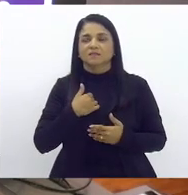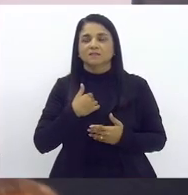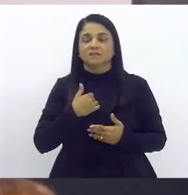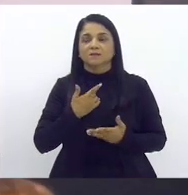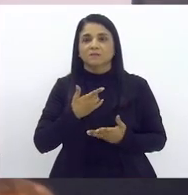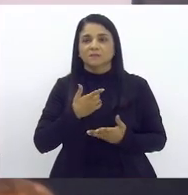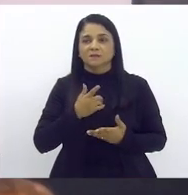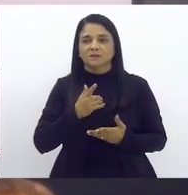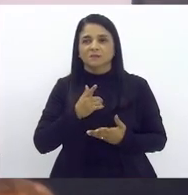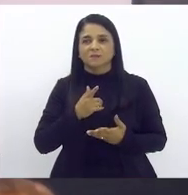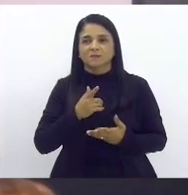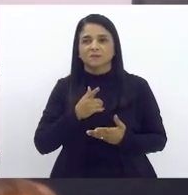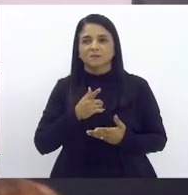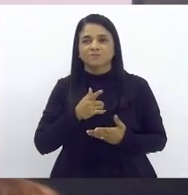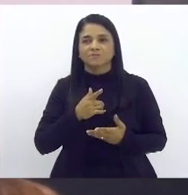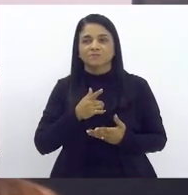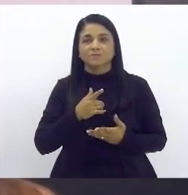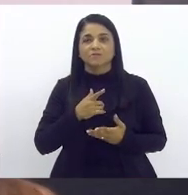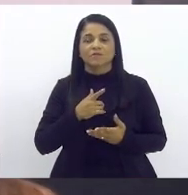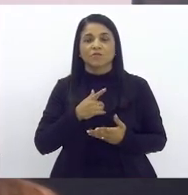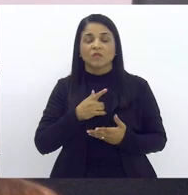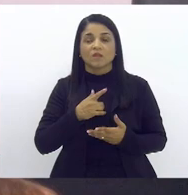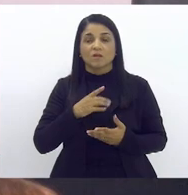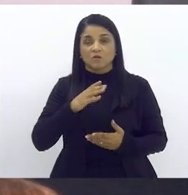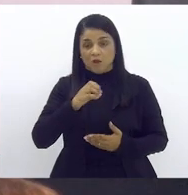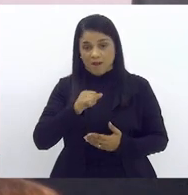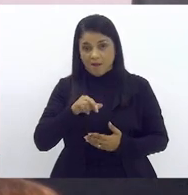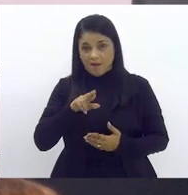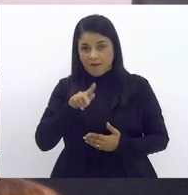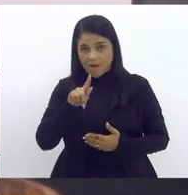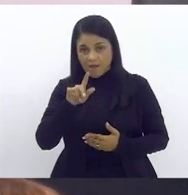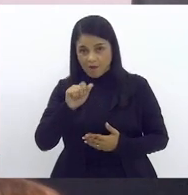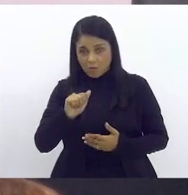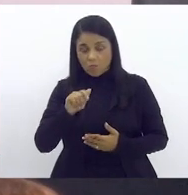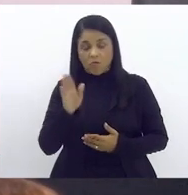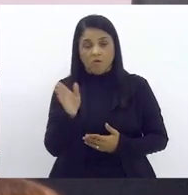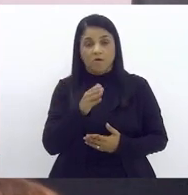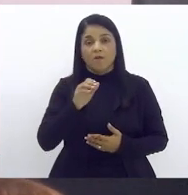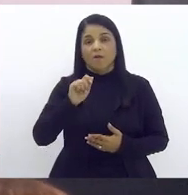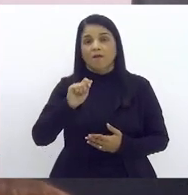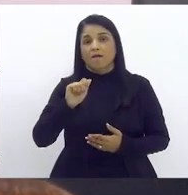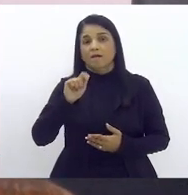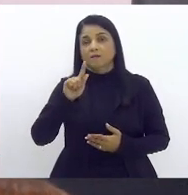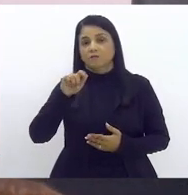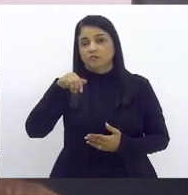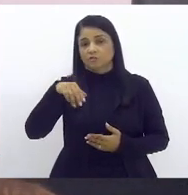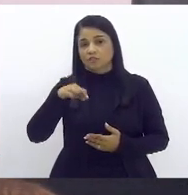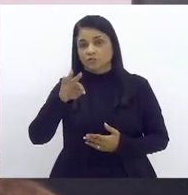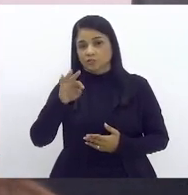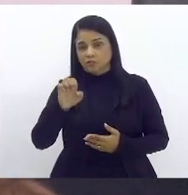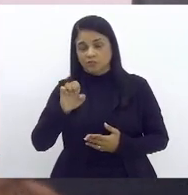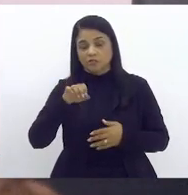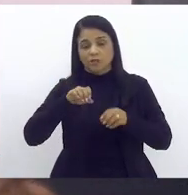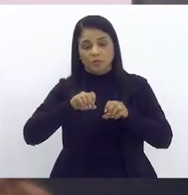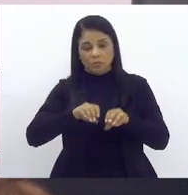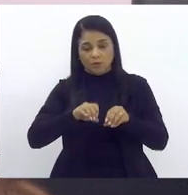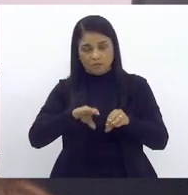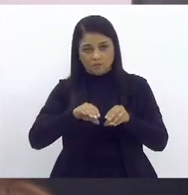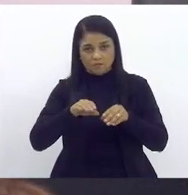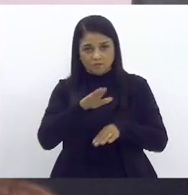Então... nosso cargo, né, de agente de educação infantil, como o Gigi falou, só estou aqui para